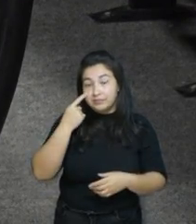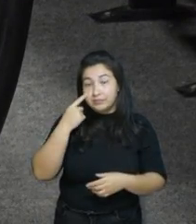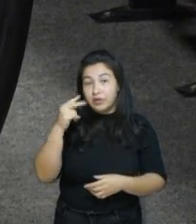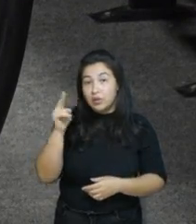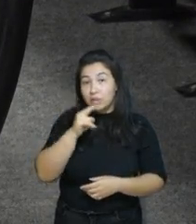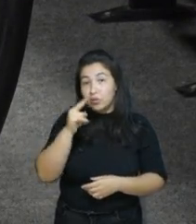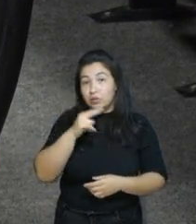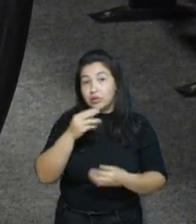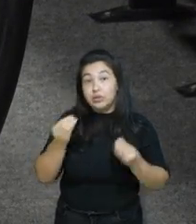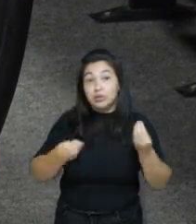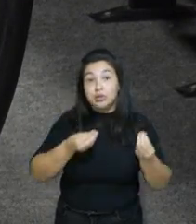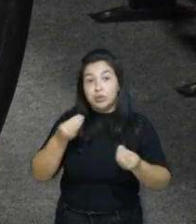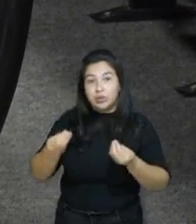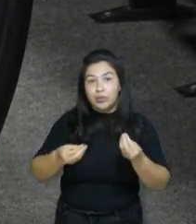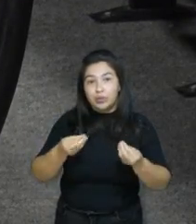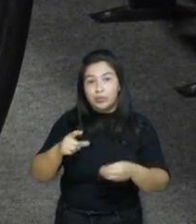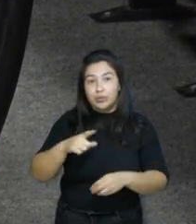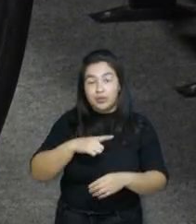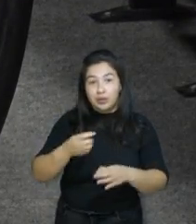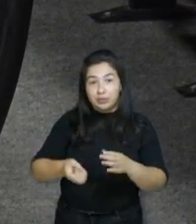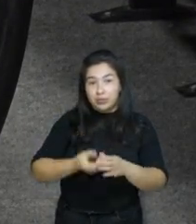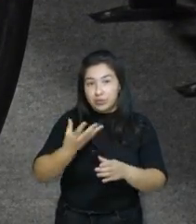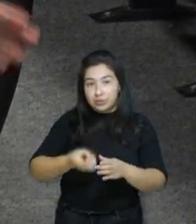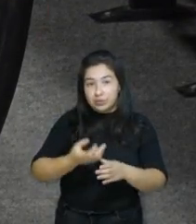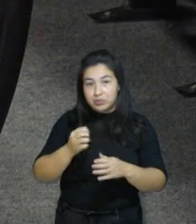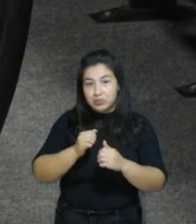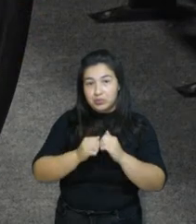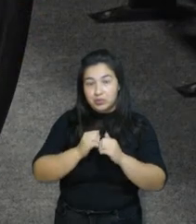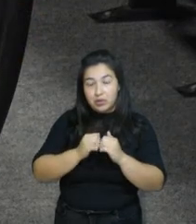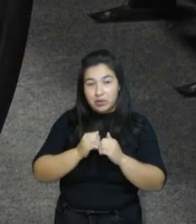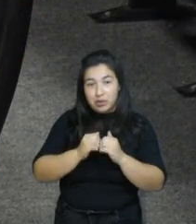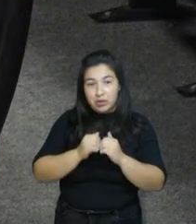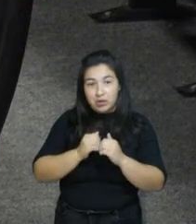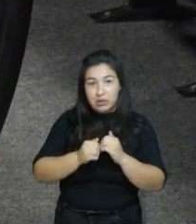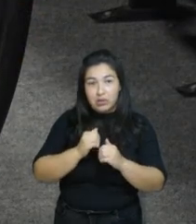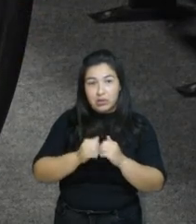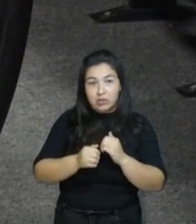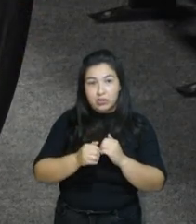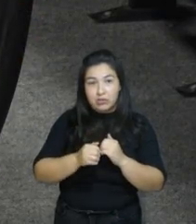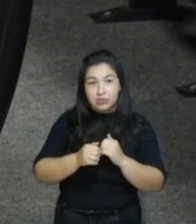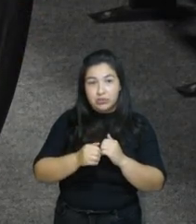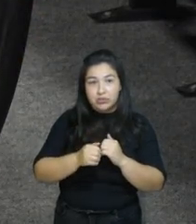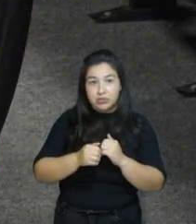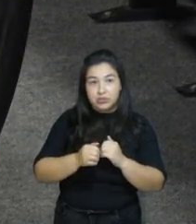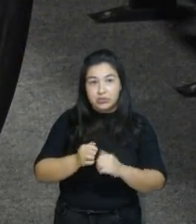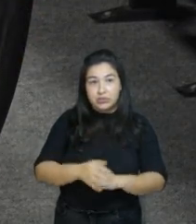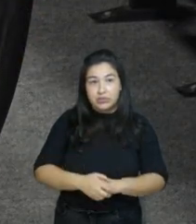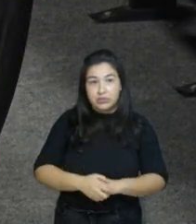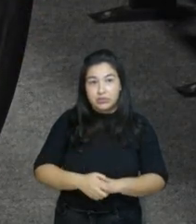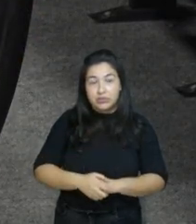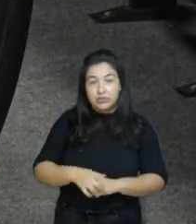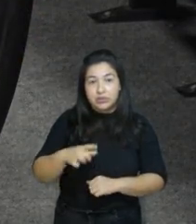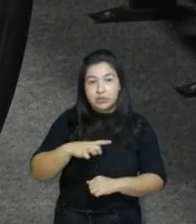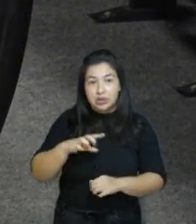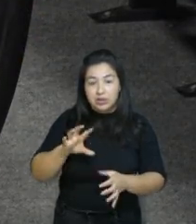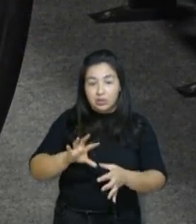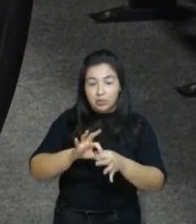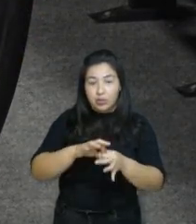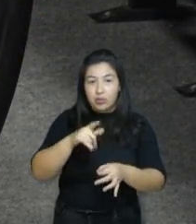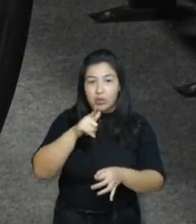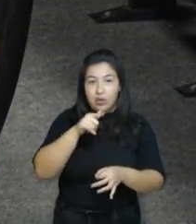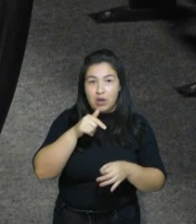de urgência. A gente tem um produtor de algas, do Capaficus, né, que está remediando a lagoa,